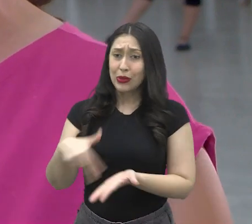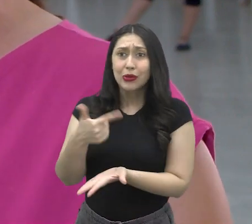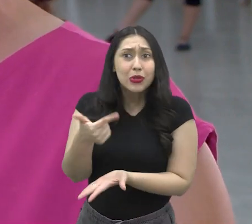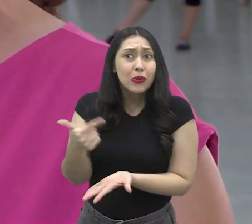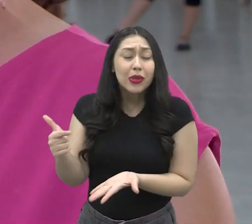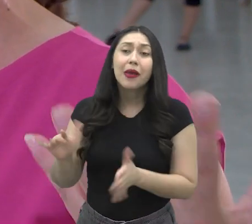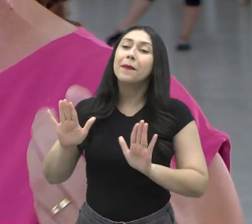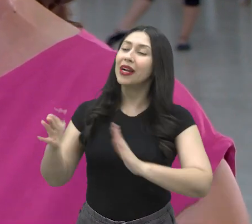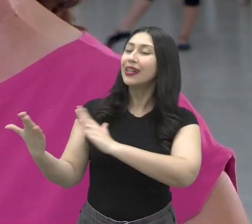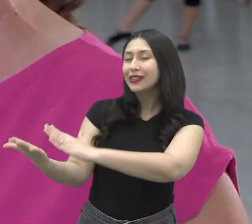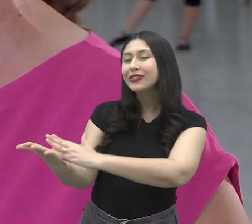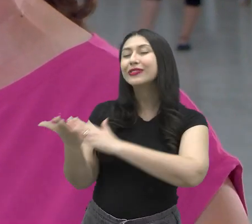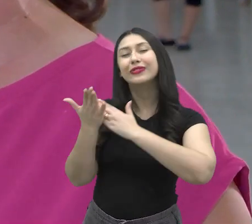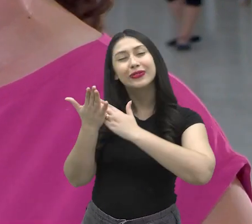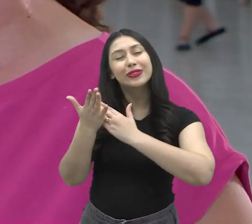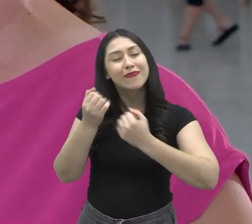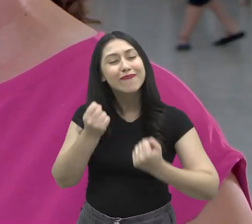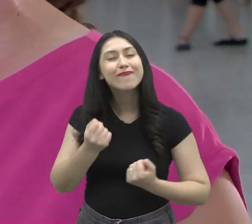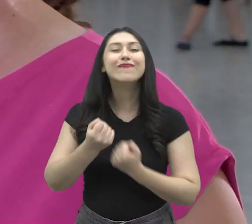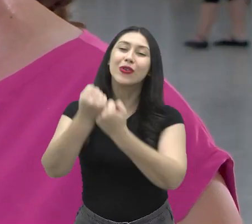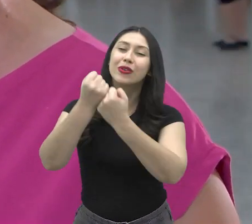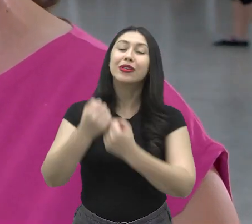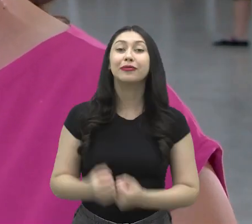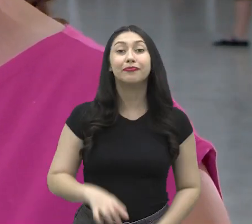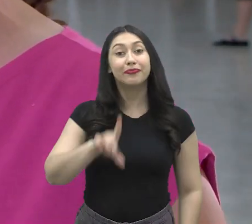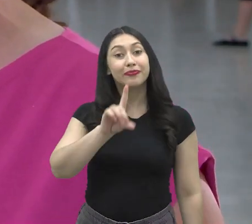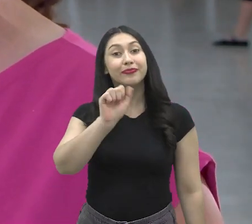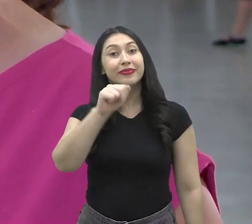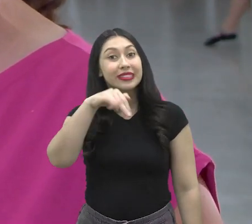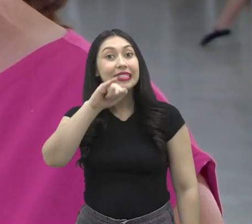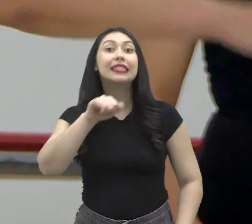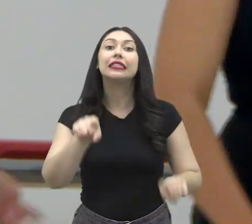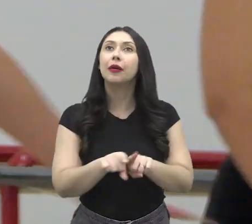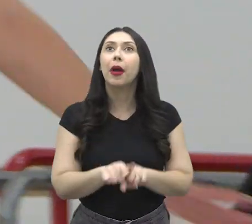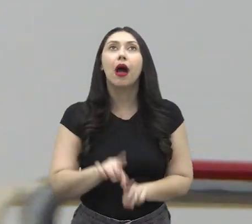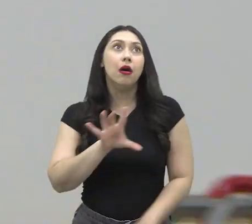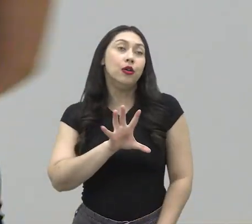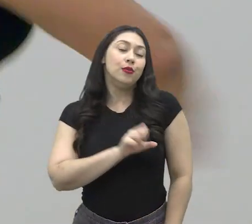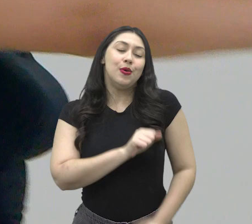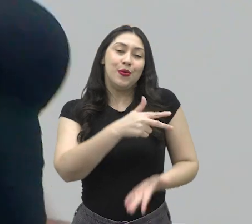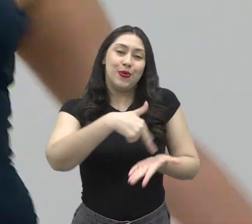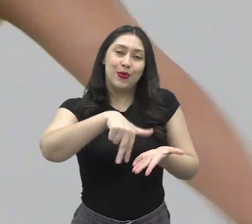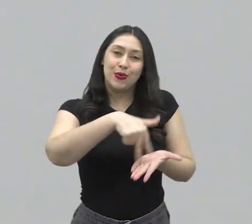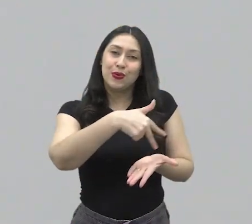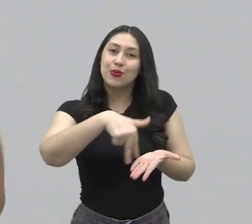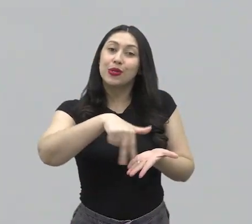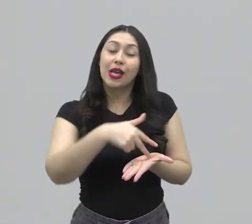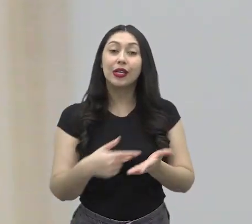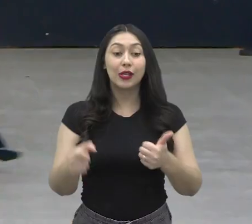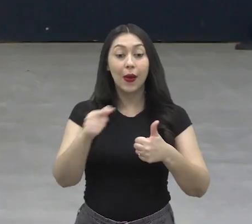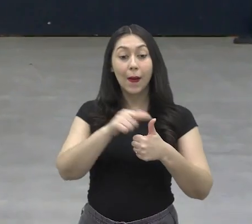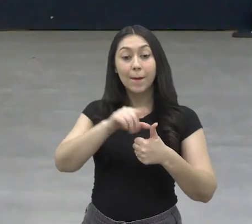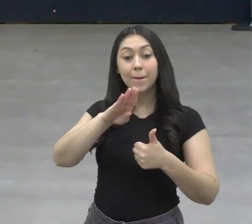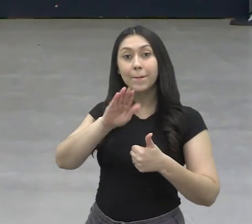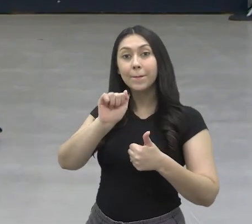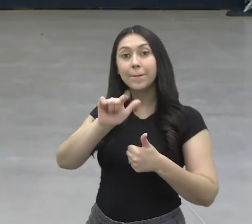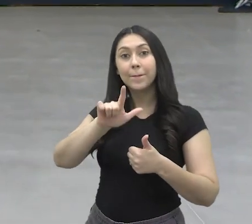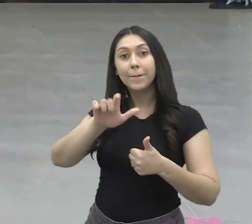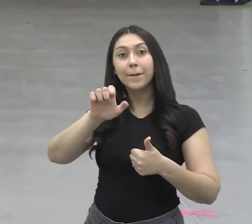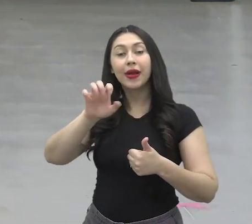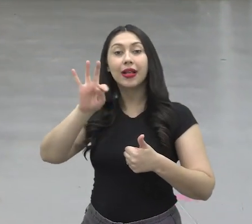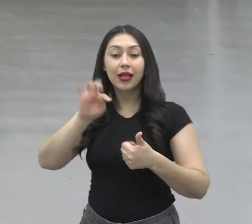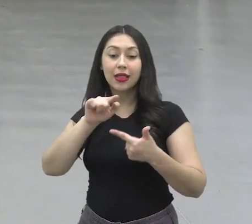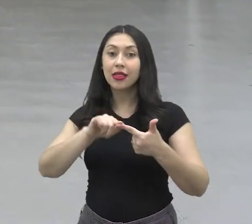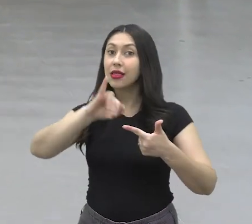vezes não tem nem filho dançando conosco, mas vem para nos ajudar, trazer um apoio. A Dani também se apaixonou pela dança. Usa